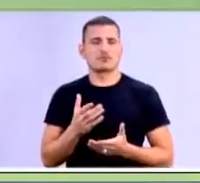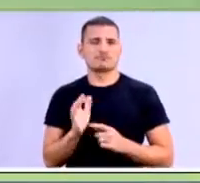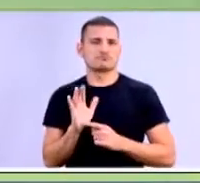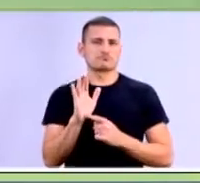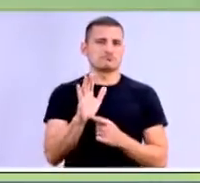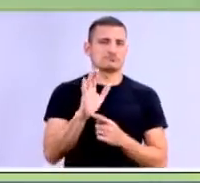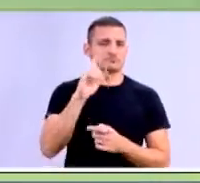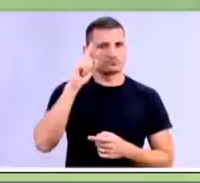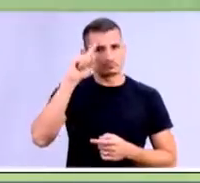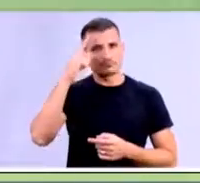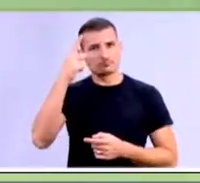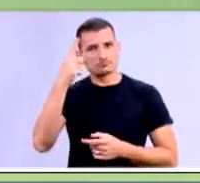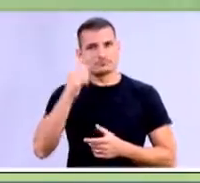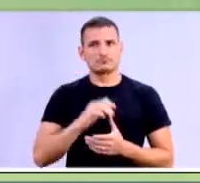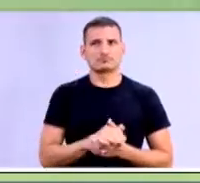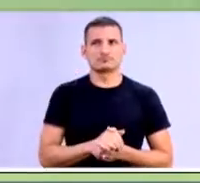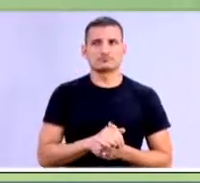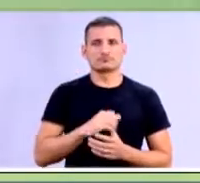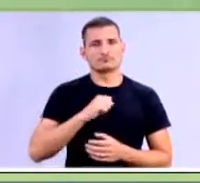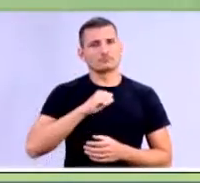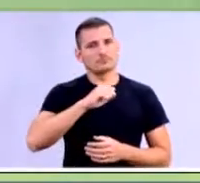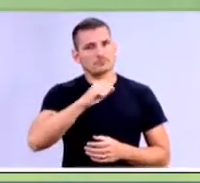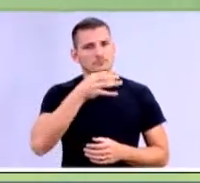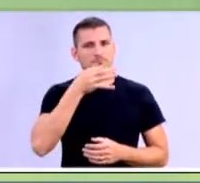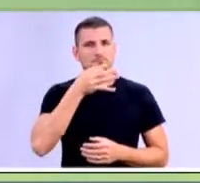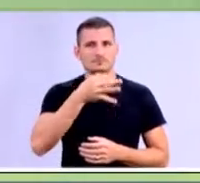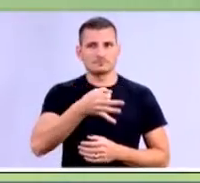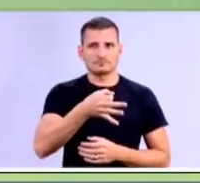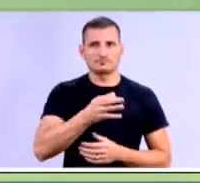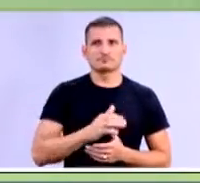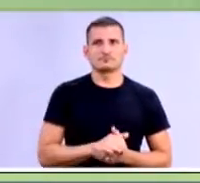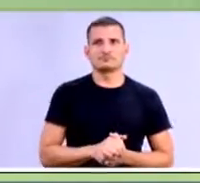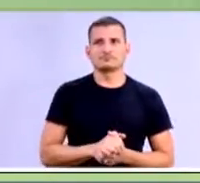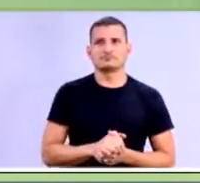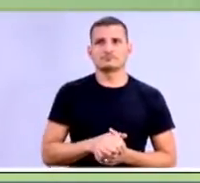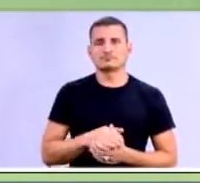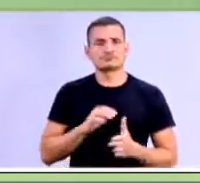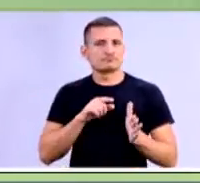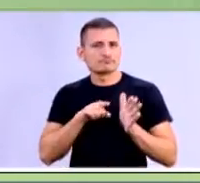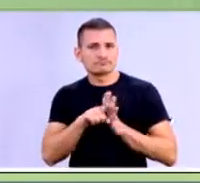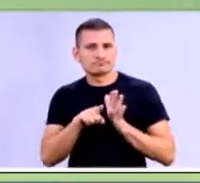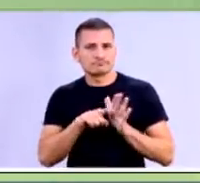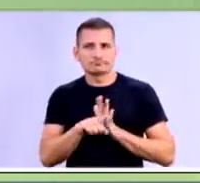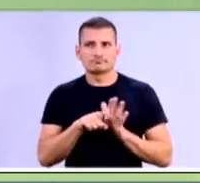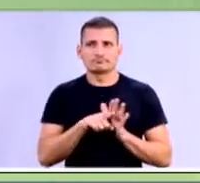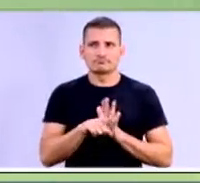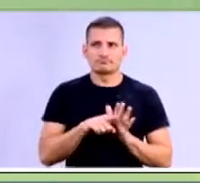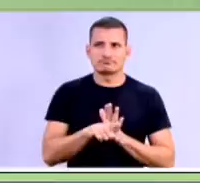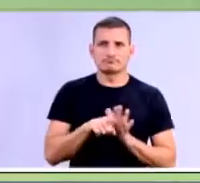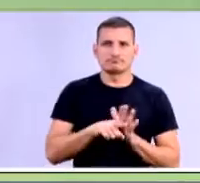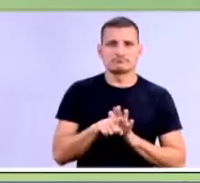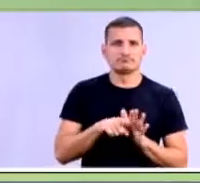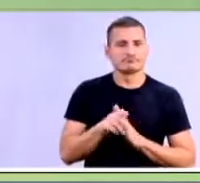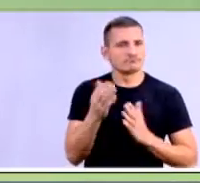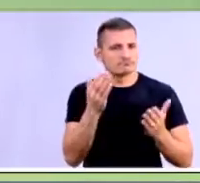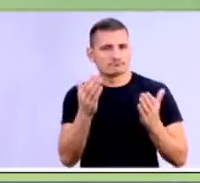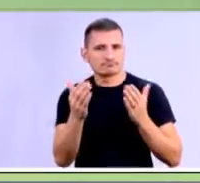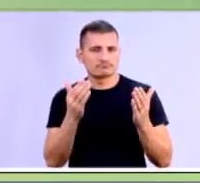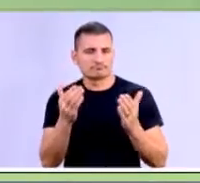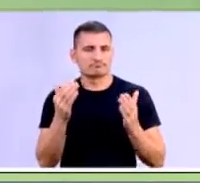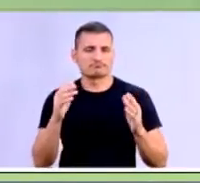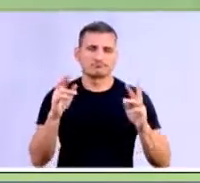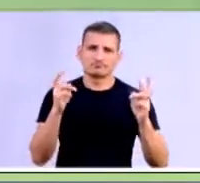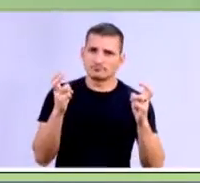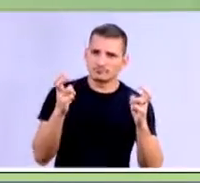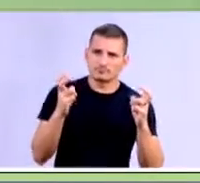ideia, defesa de um ponto de vista, questionamento ou análise sobre algum assunto ou